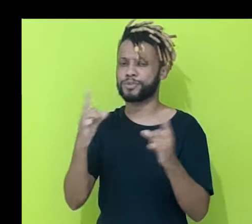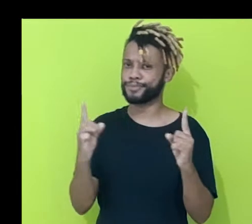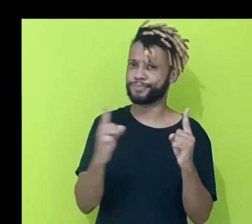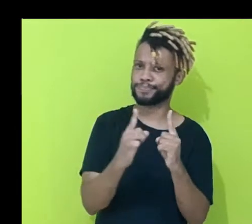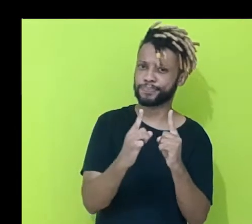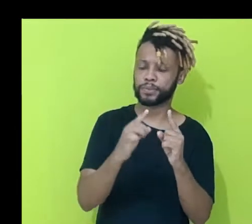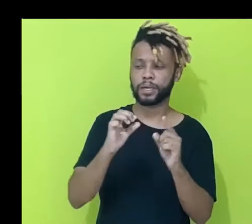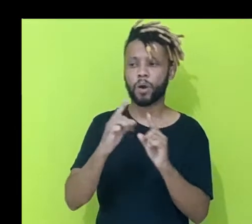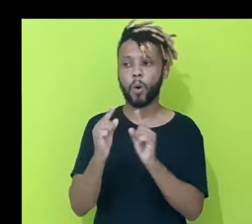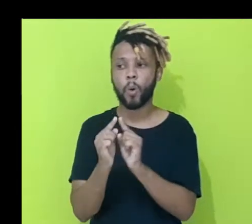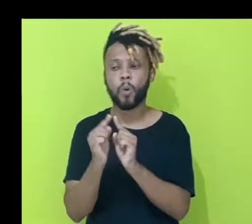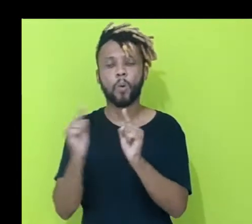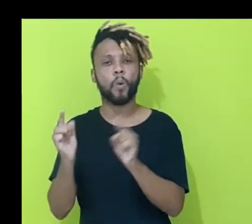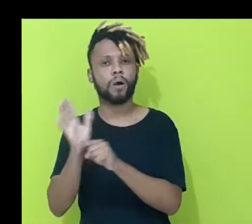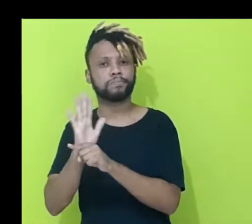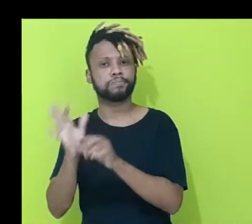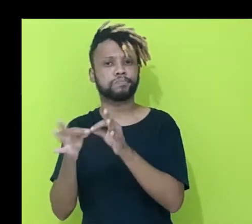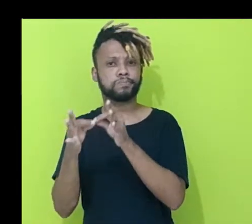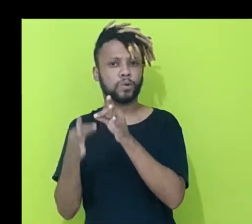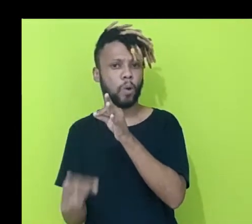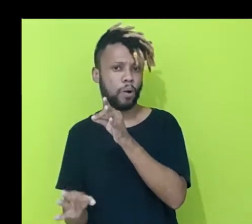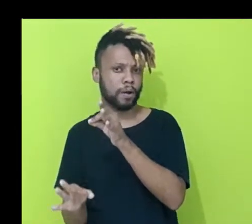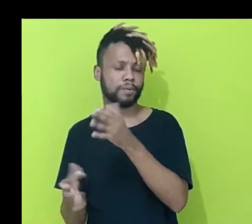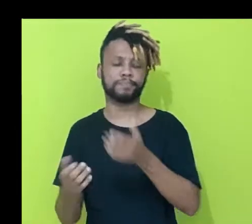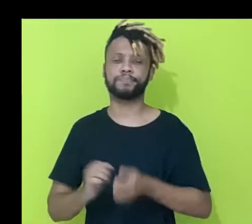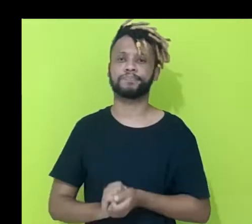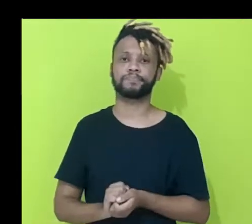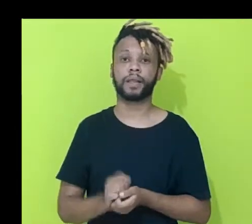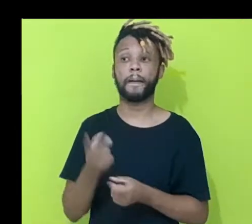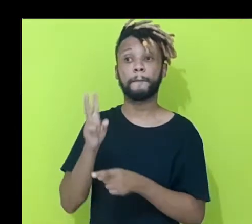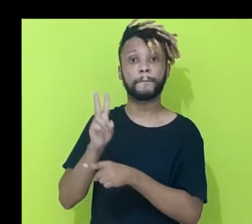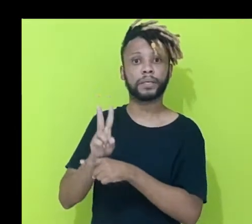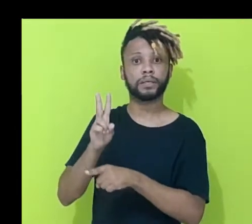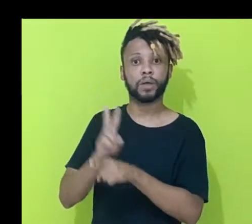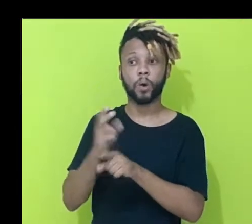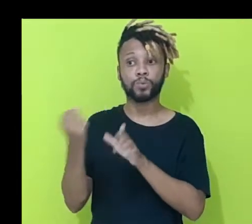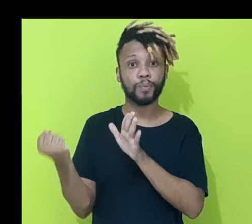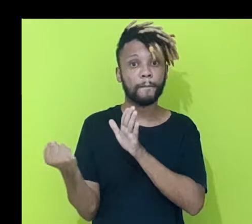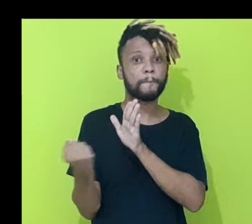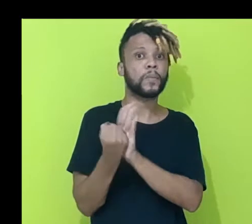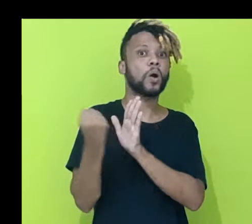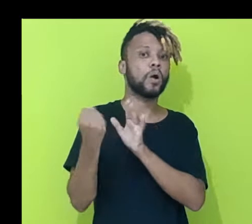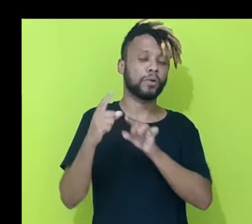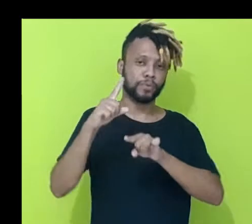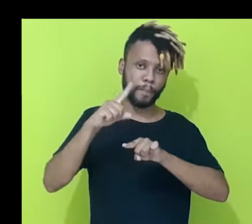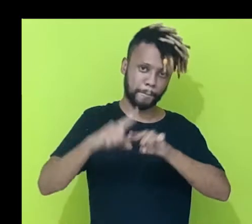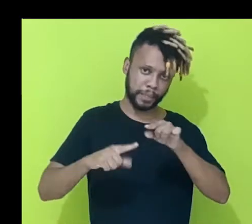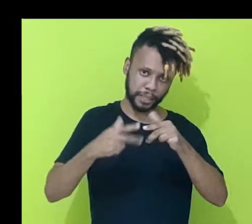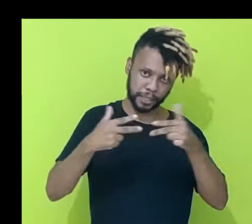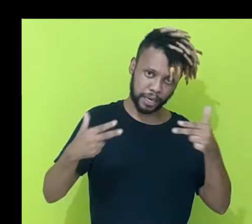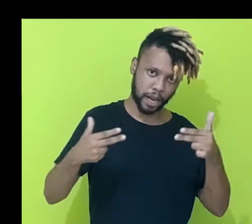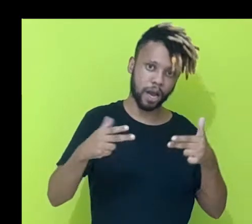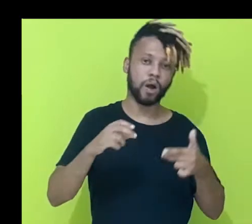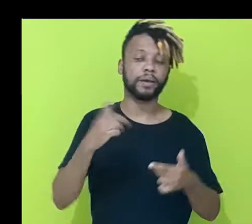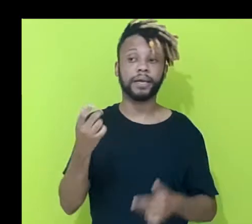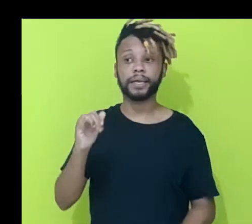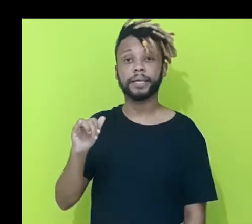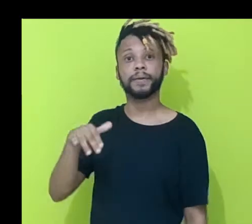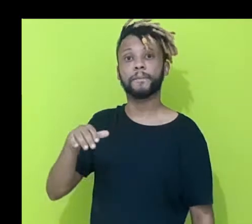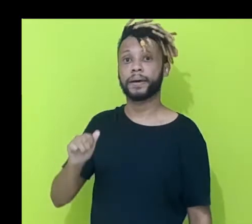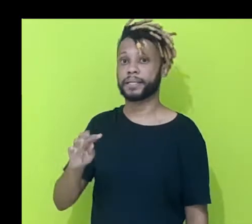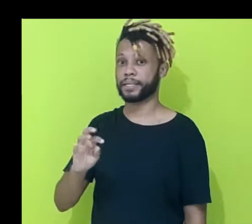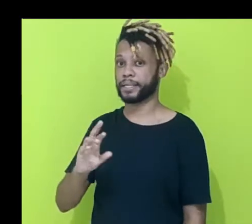metragem, preservação e difusão do acervo audiovisual, preservação do patrimônio cultural material